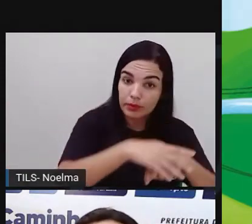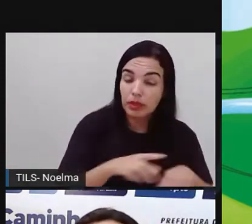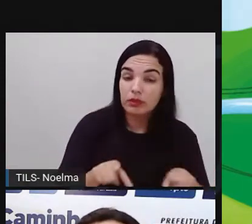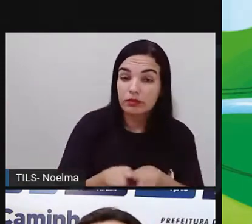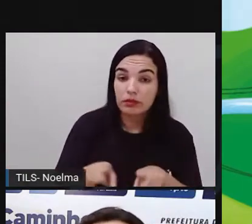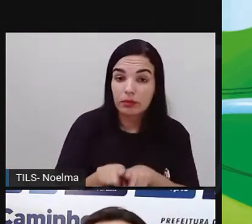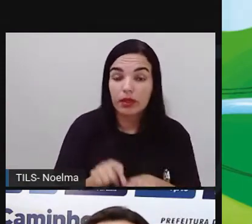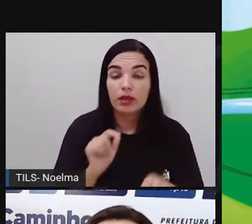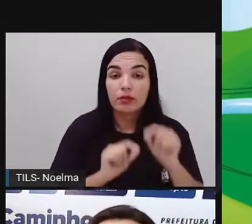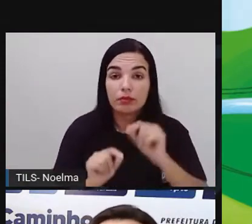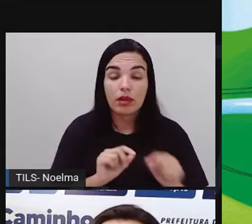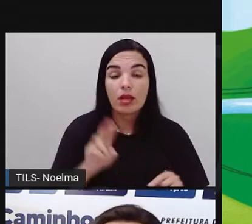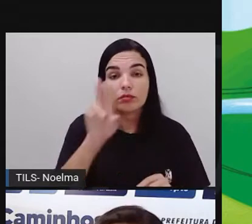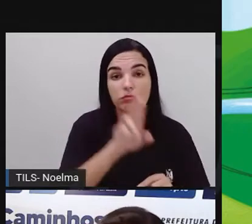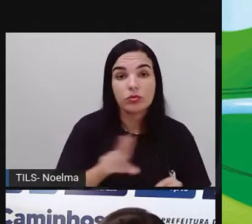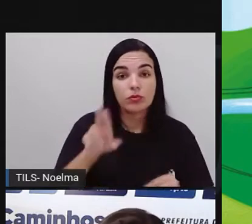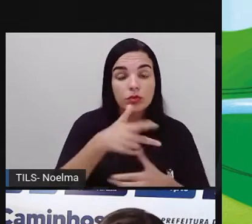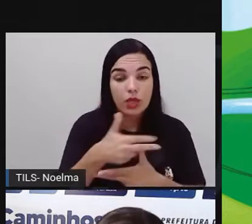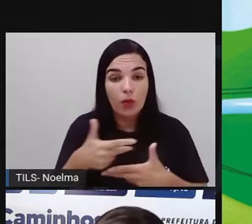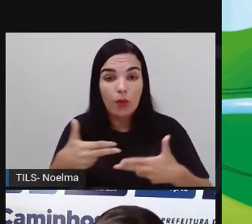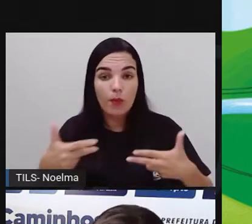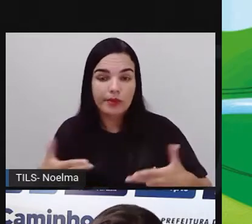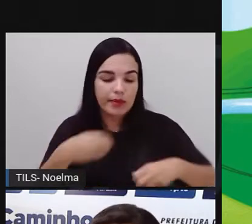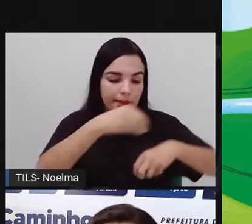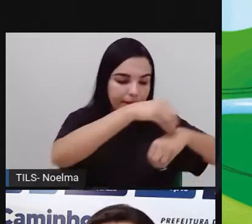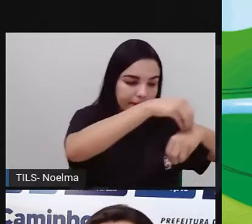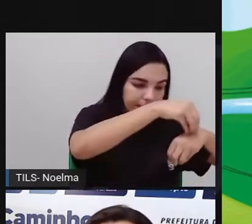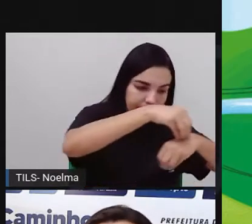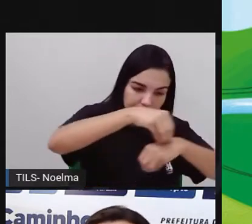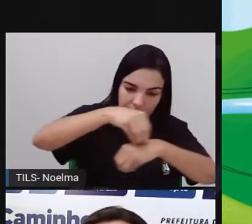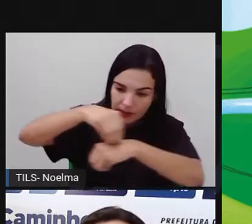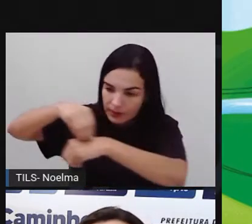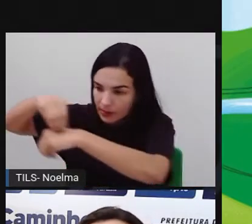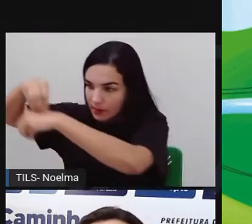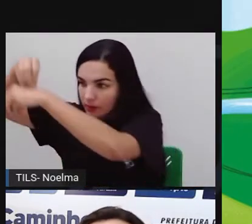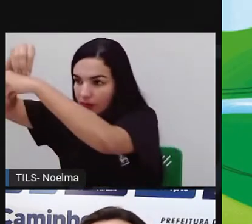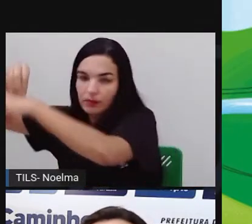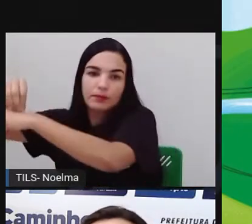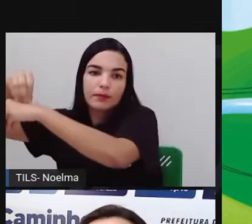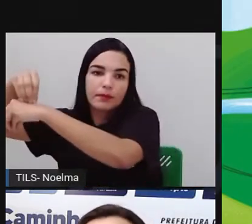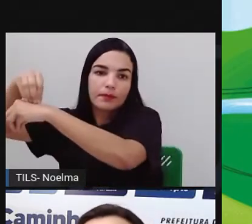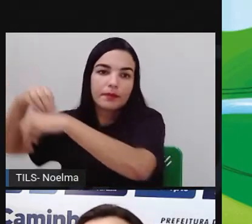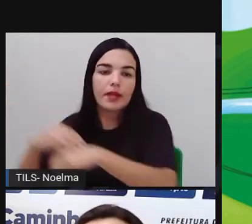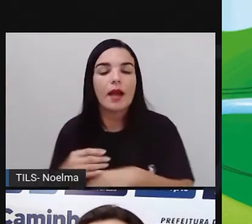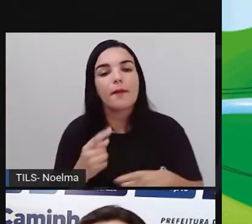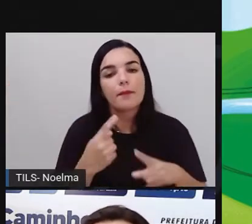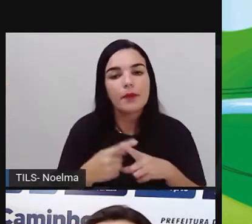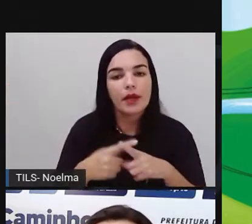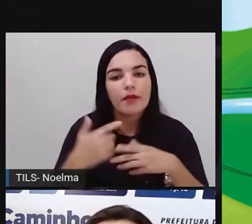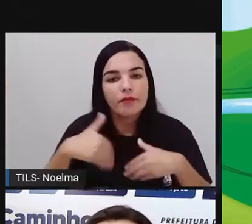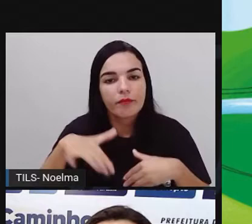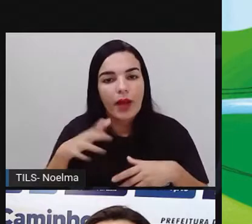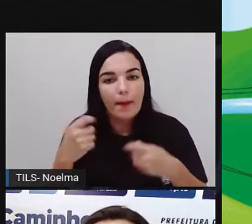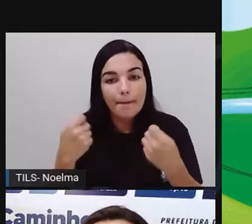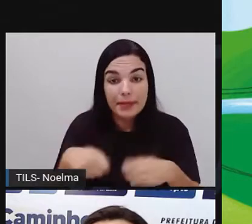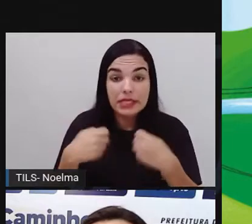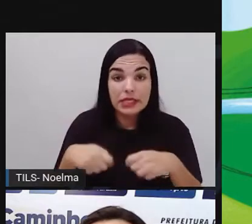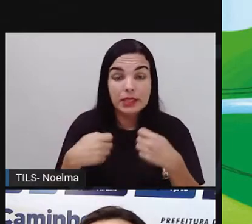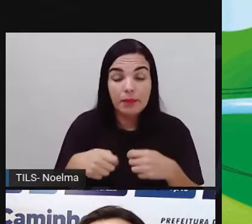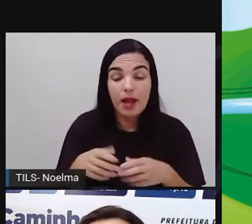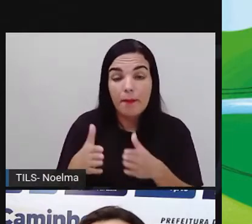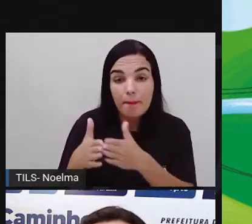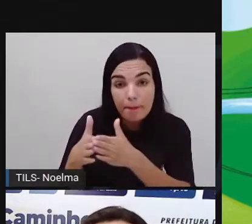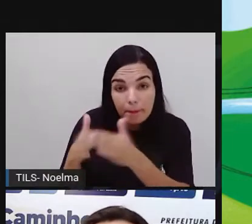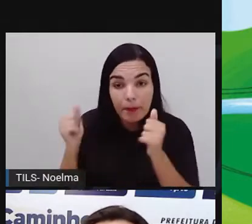utilize aí materiais condutores, que são os materiais que vão permitir que essas